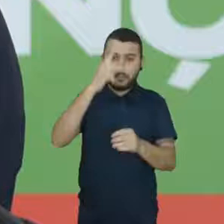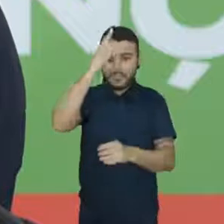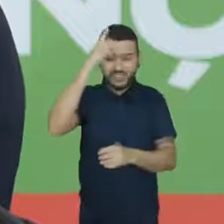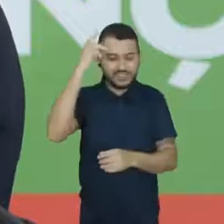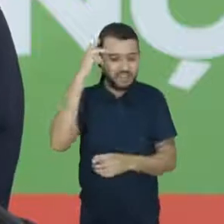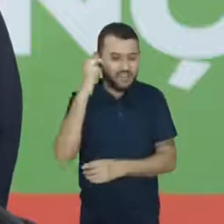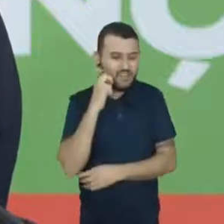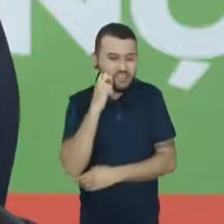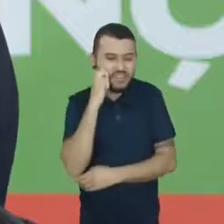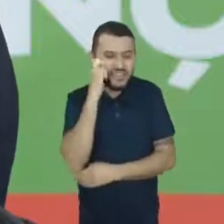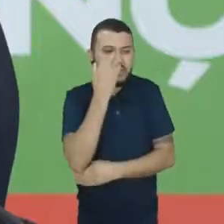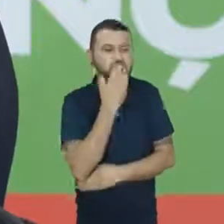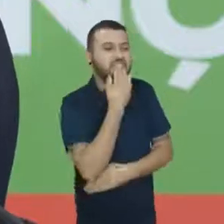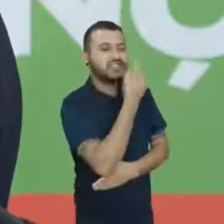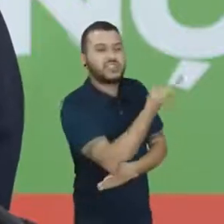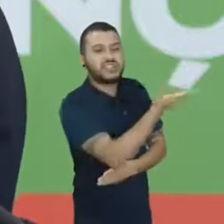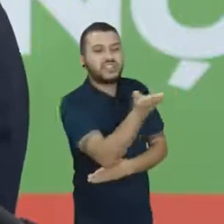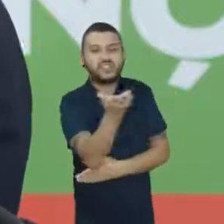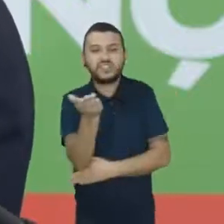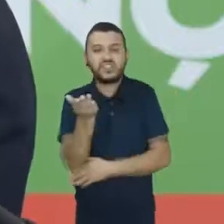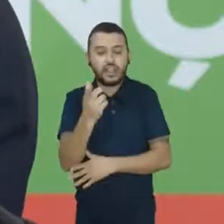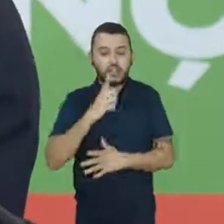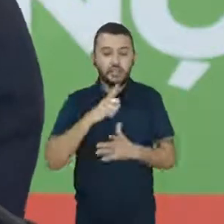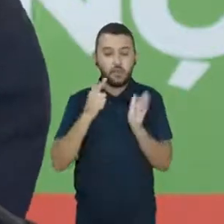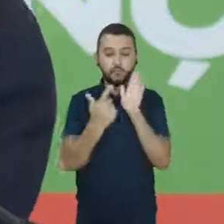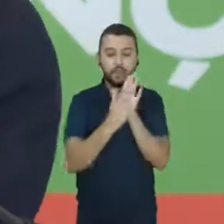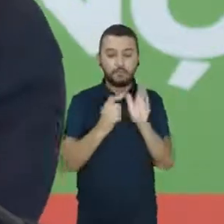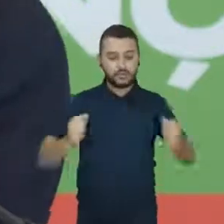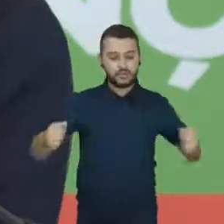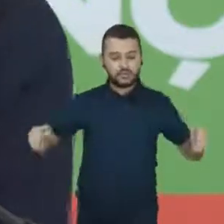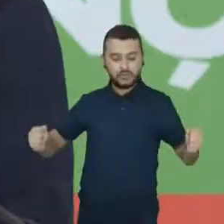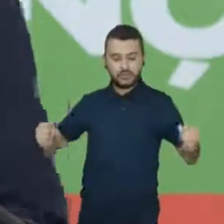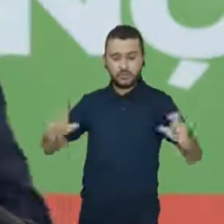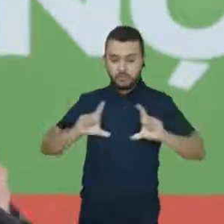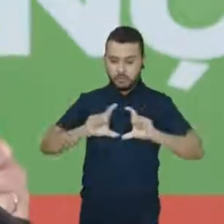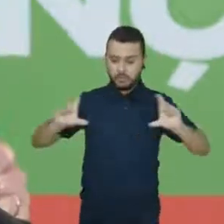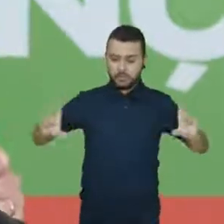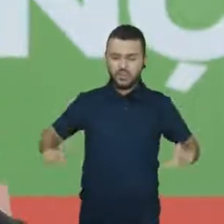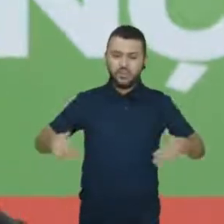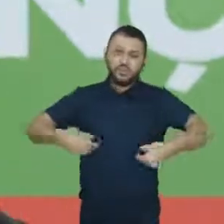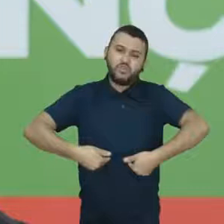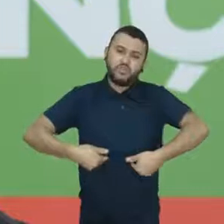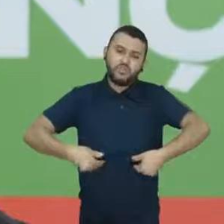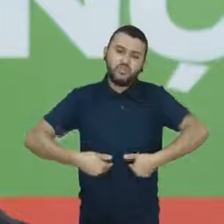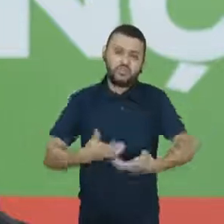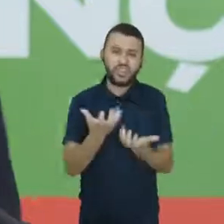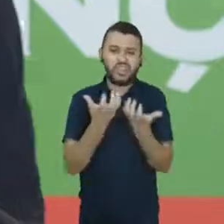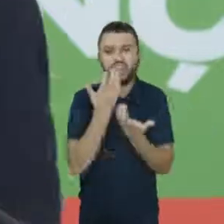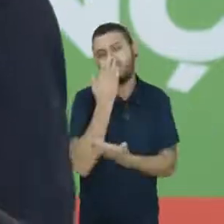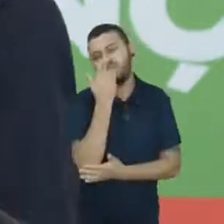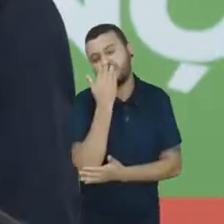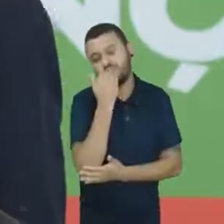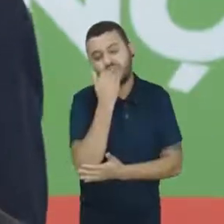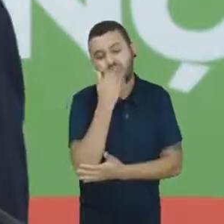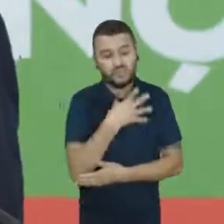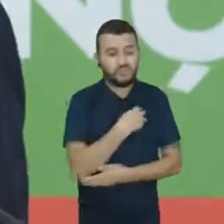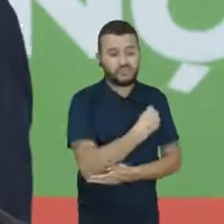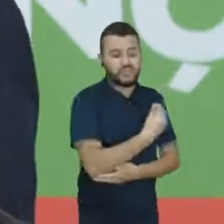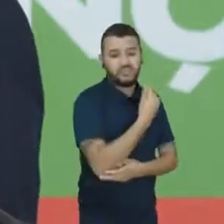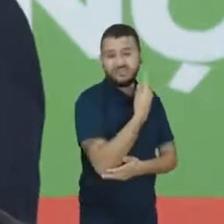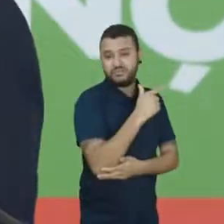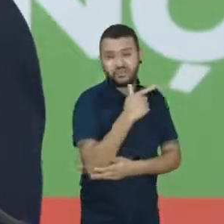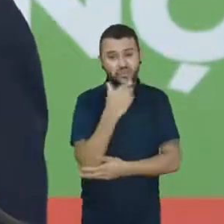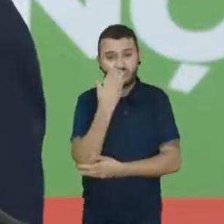esmola andam com uma placa, eu estou com fome, eu quero comida, meu filho não almoçou. E esse país